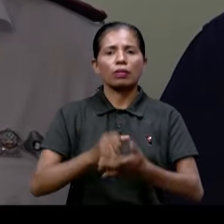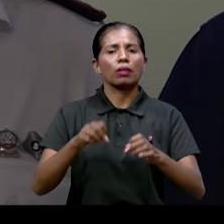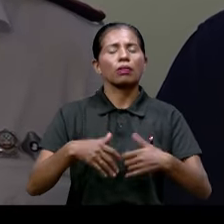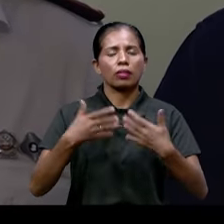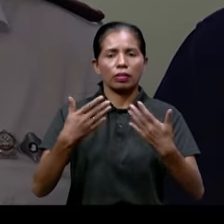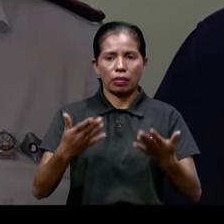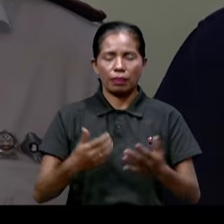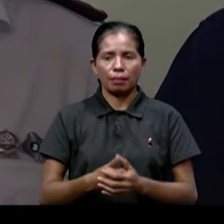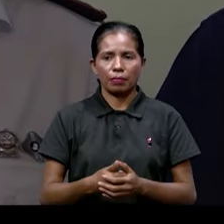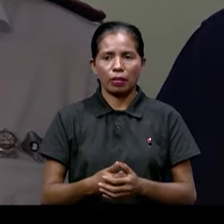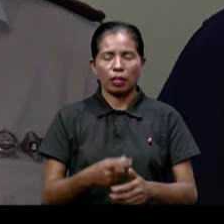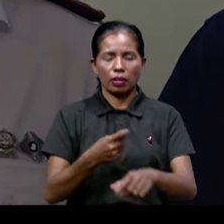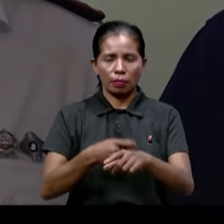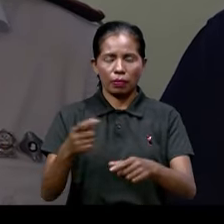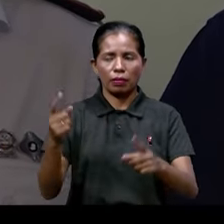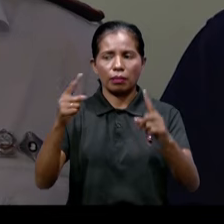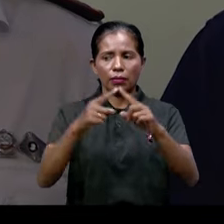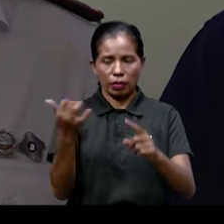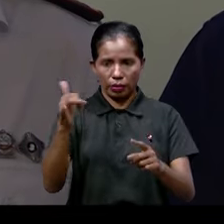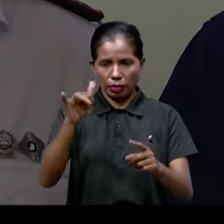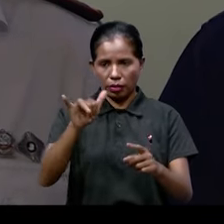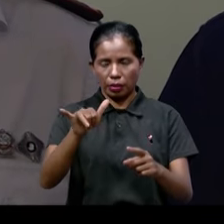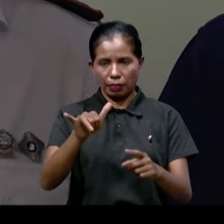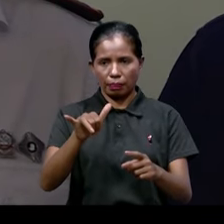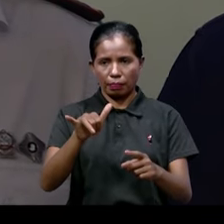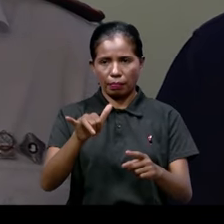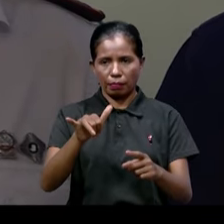sane sai o tempo ba ya sirania